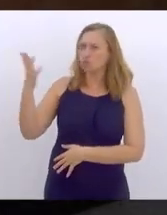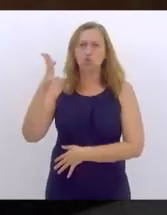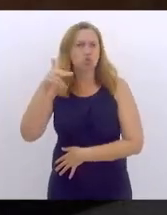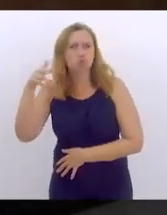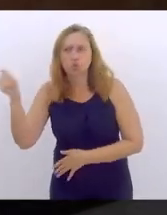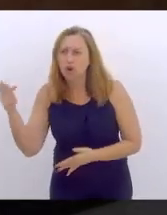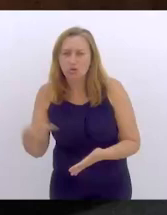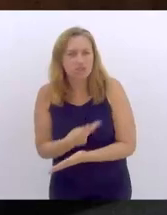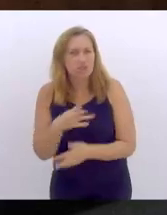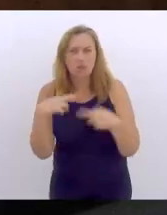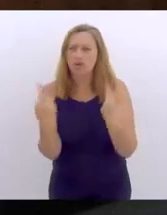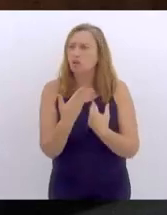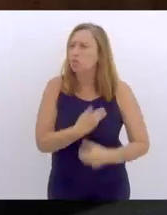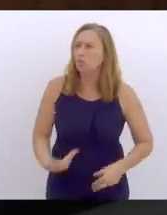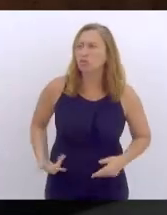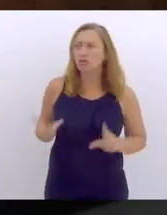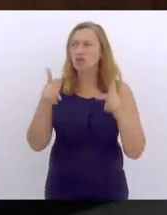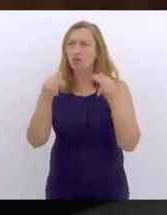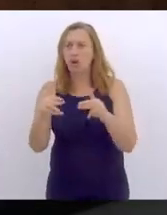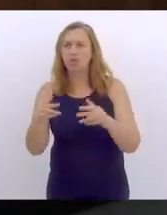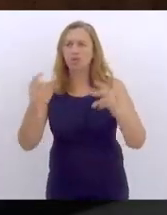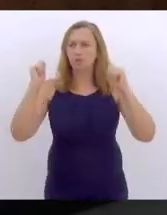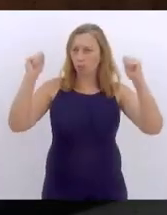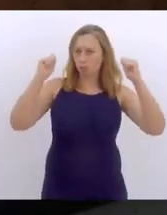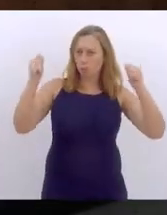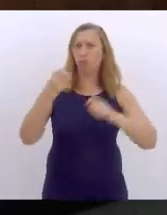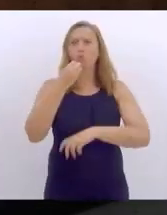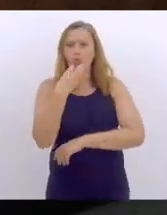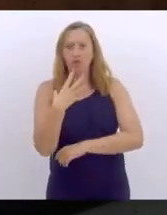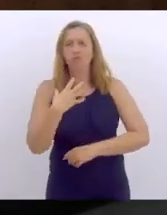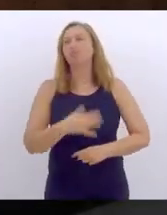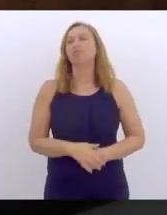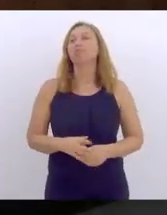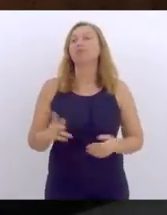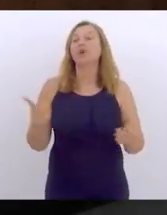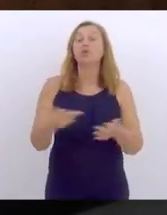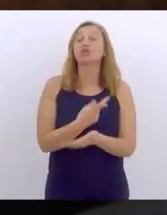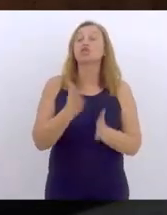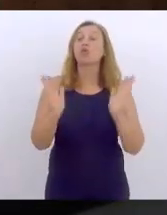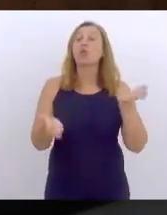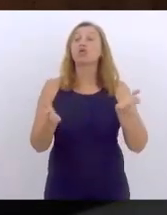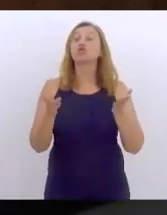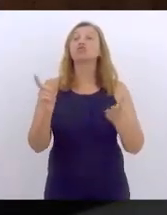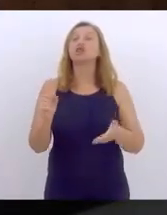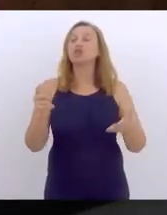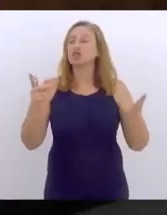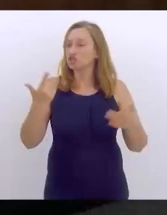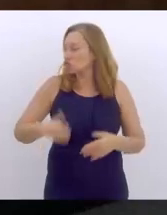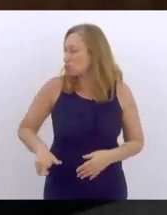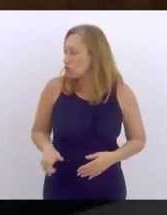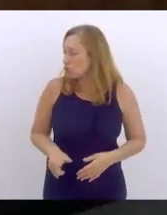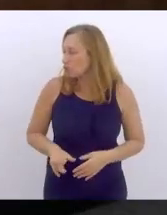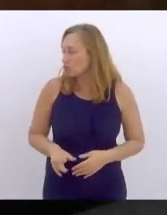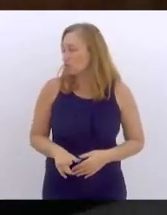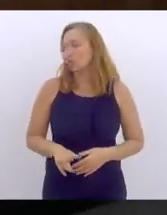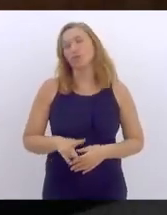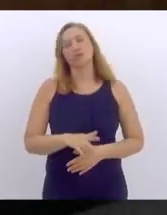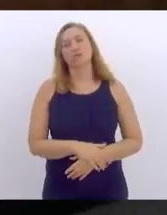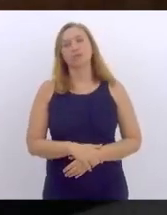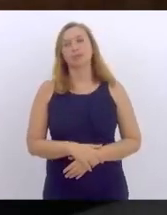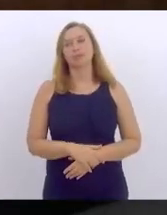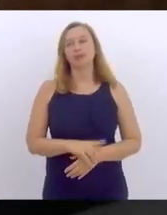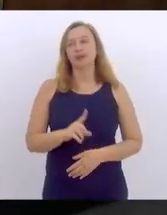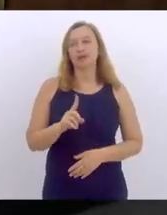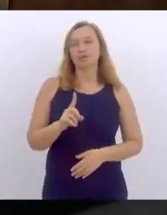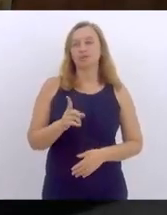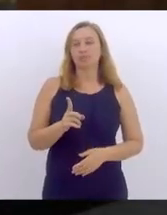uma audiência como aquela para as torcidas. Muito bem. O que aconteceu hoje, mais uma vez, para não ser nem a